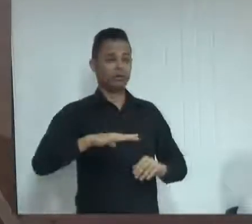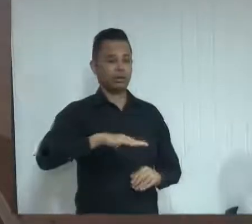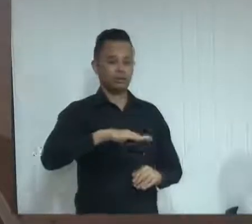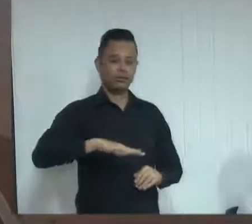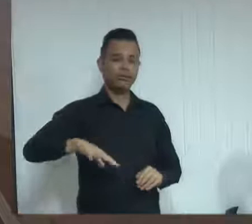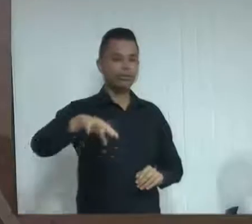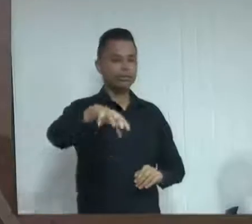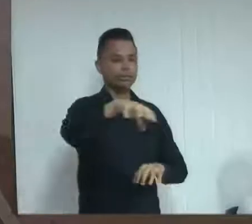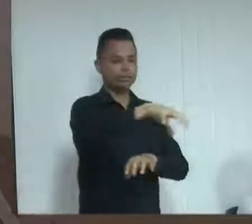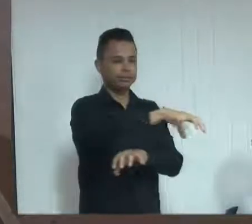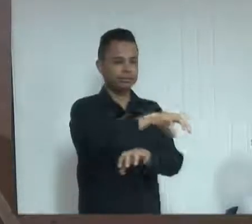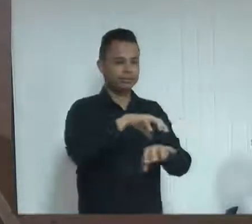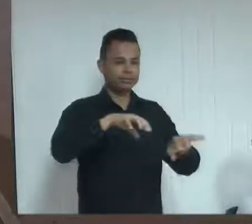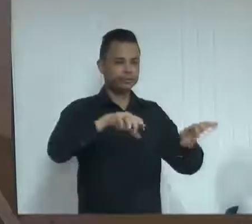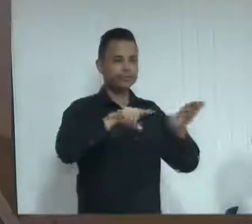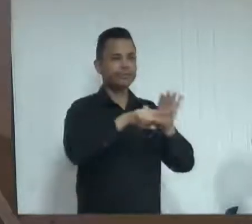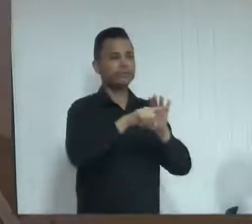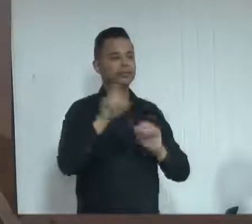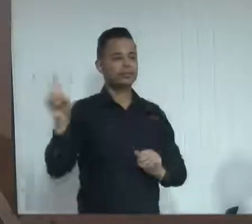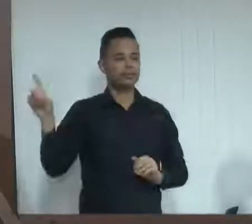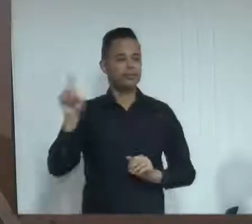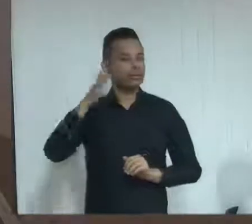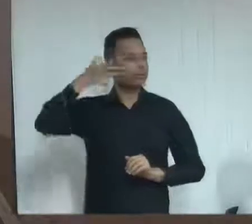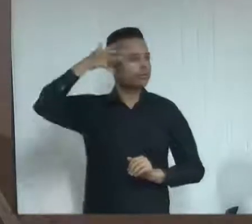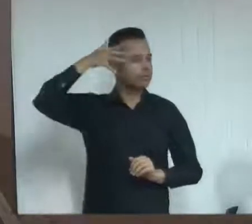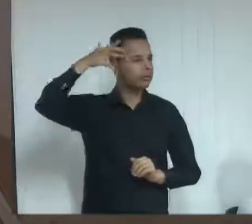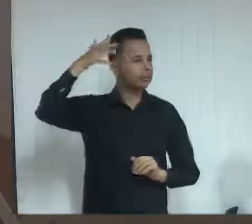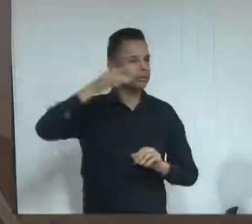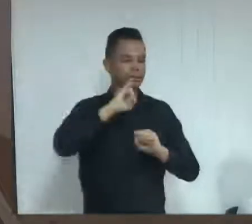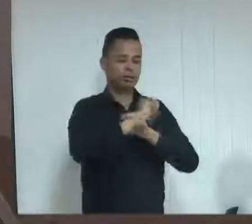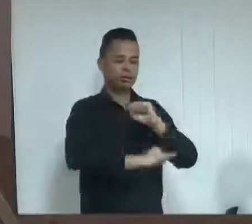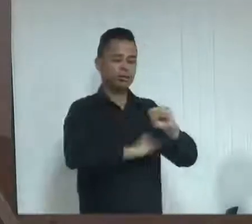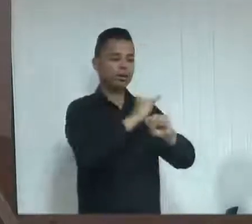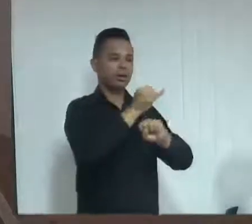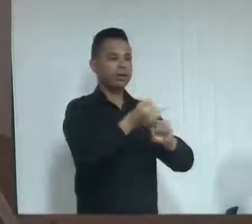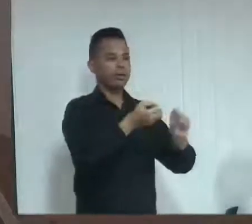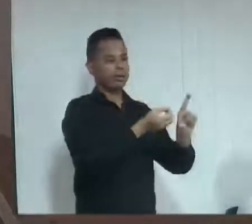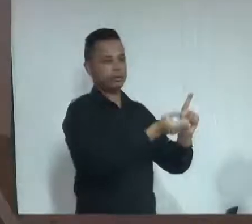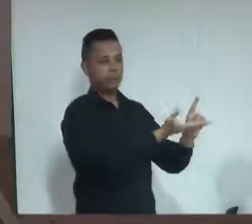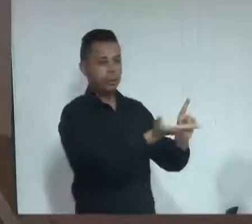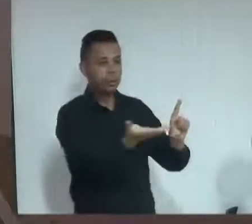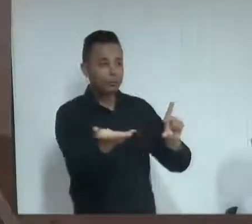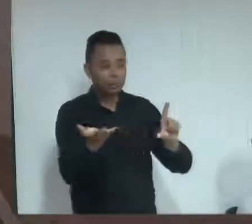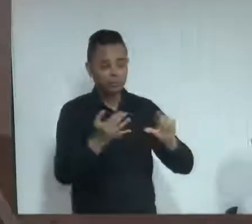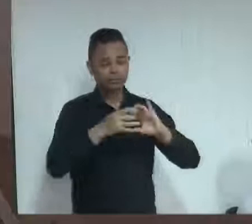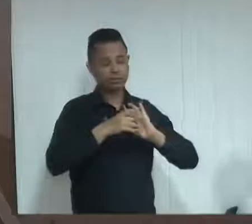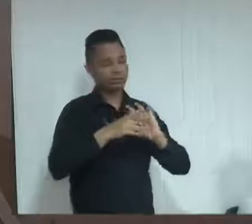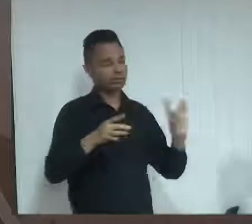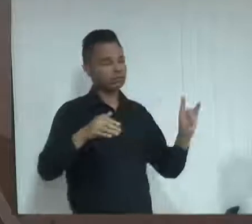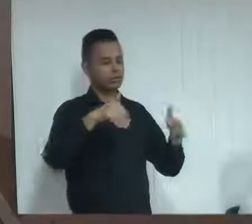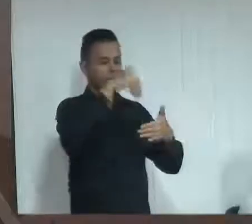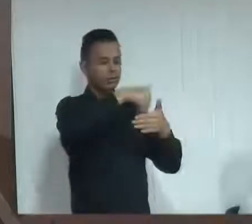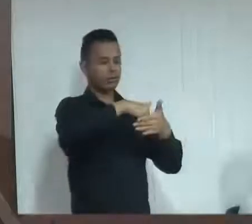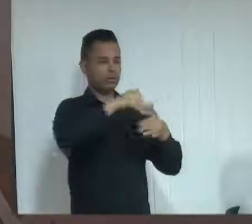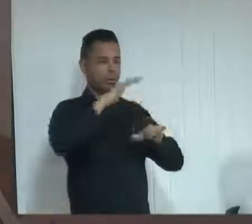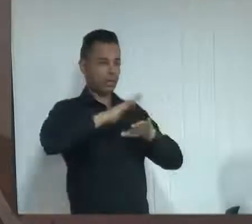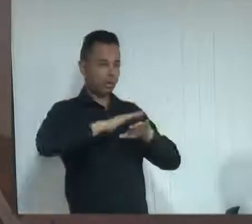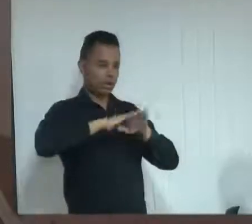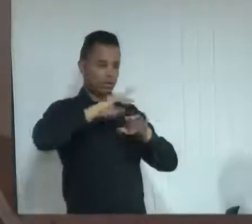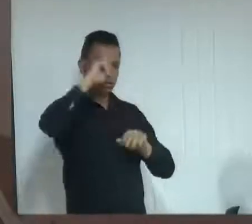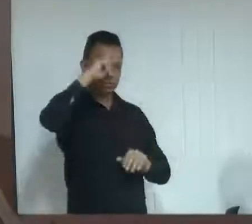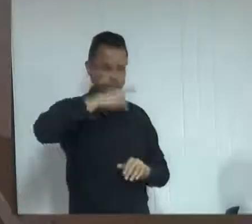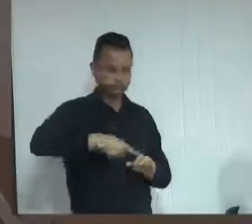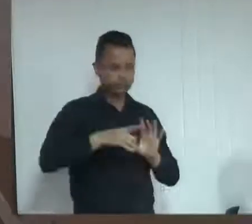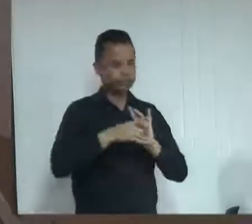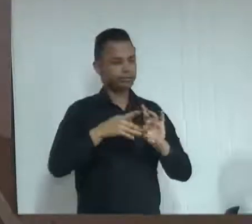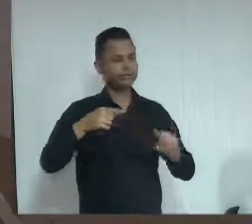pensam. Depois, na fala livre, eu vou colocar, vou disponibilizar na internet, mas só para justificar o meu voto, entre aspas, né, que na verdade a gente está